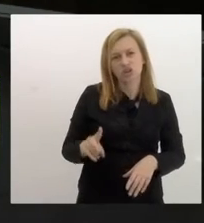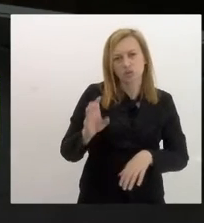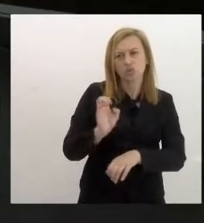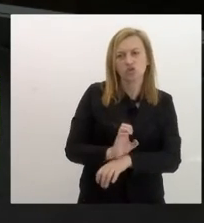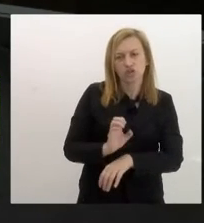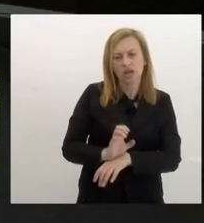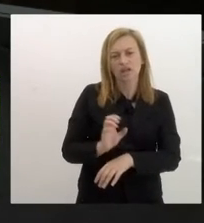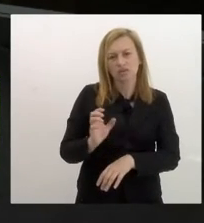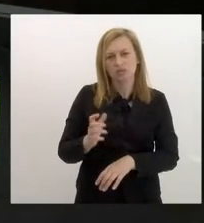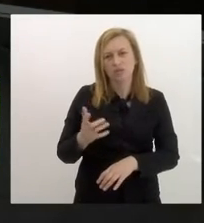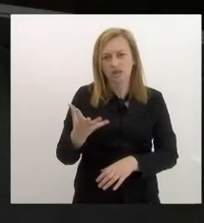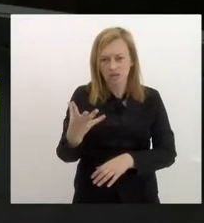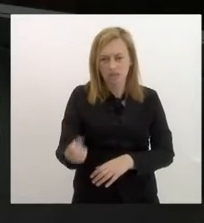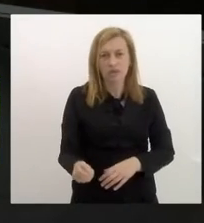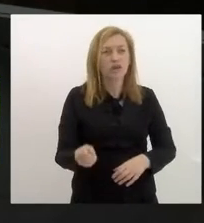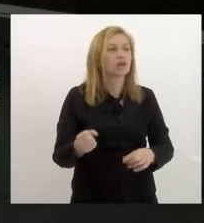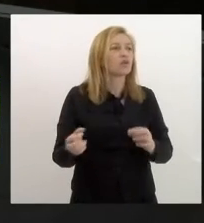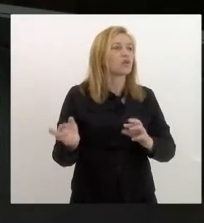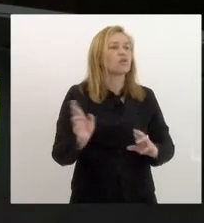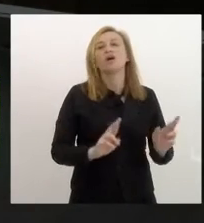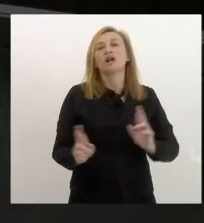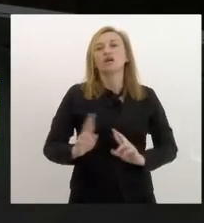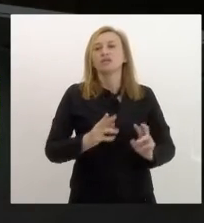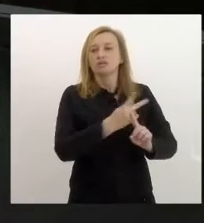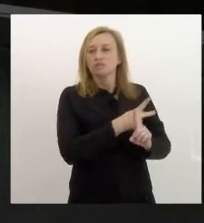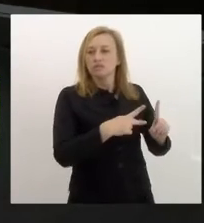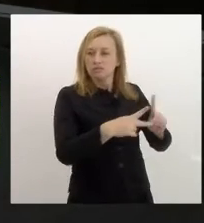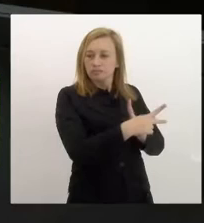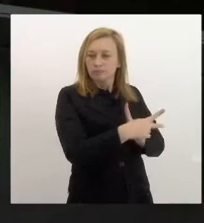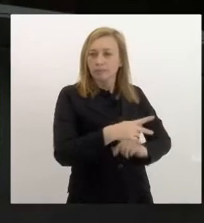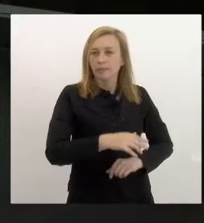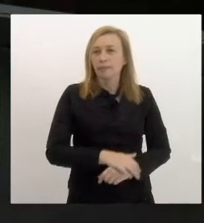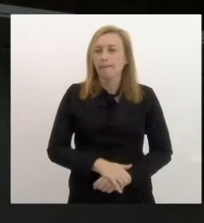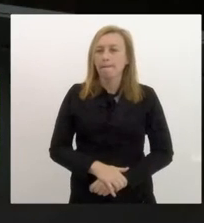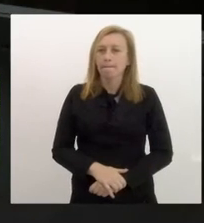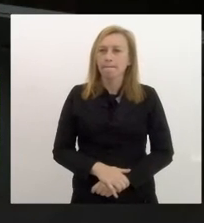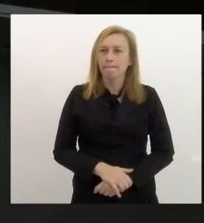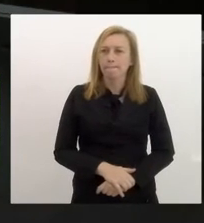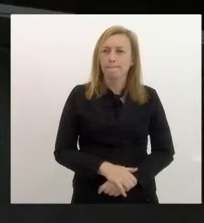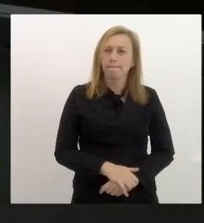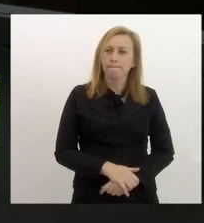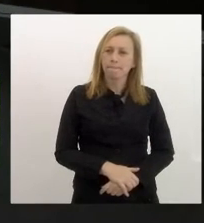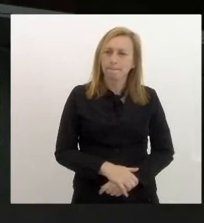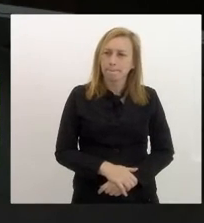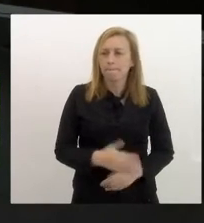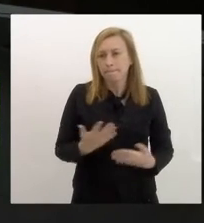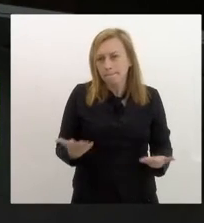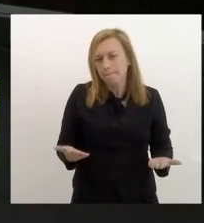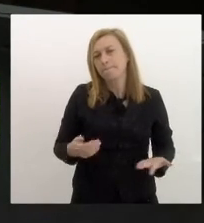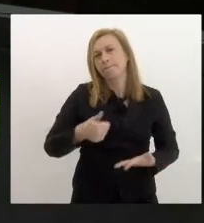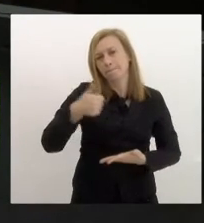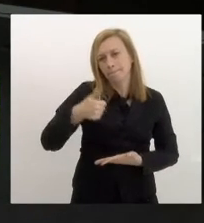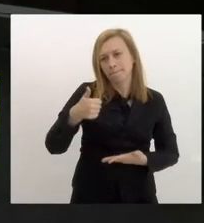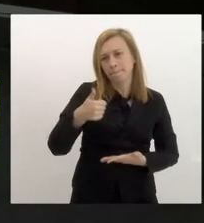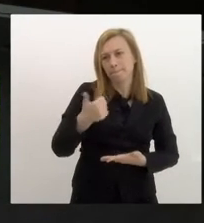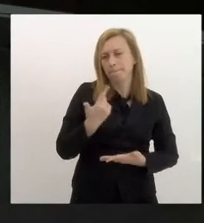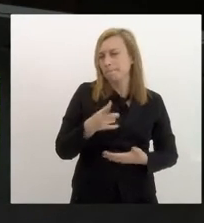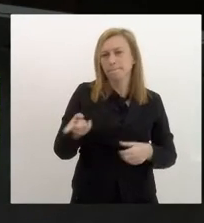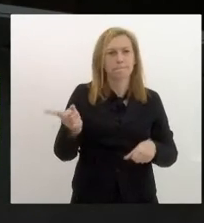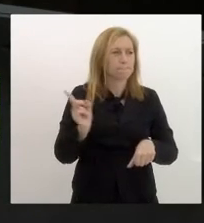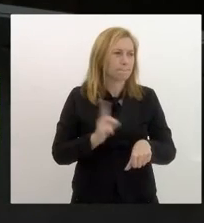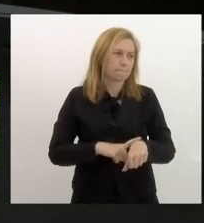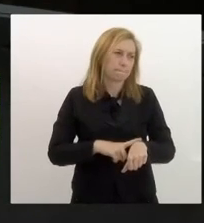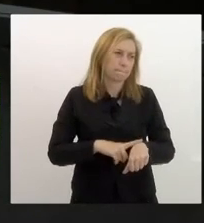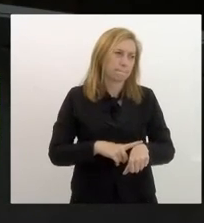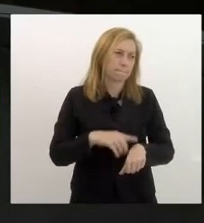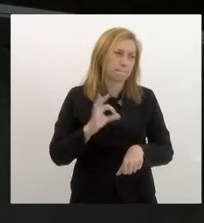recorrer o relação à questão da previdência no primeiro aí a previsão de